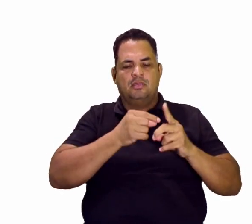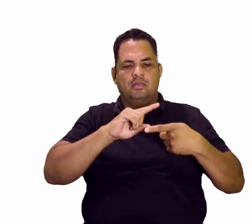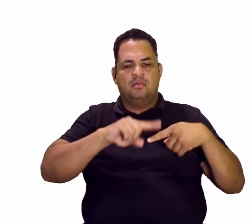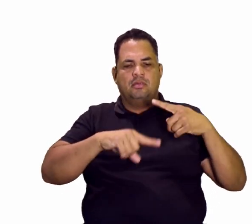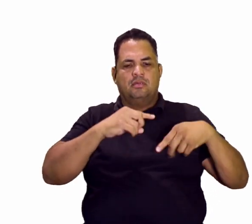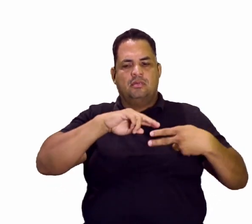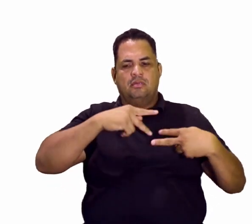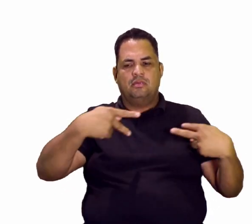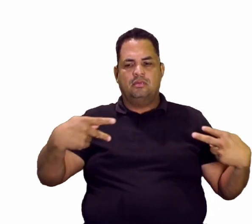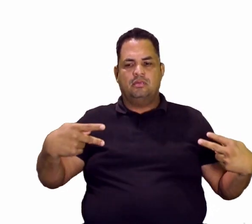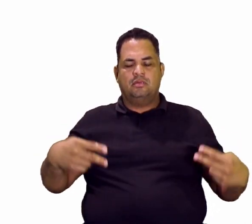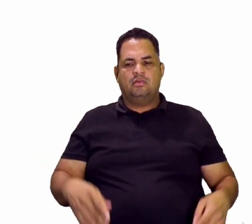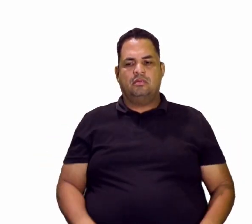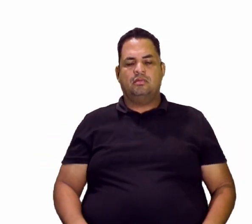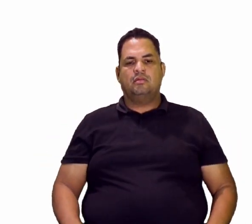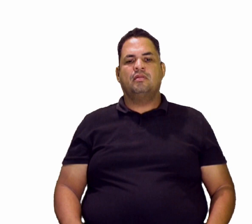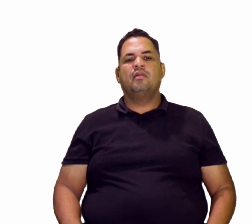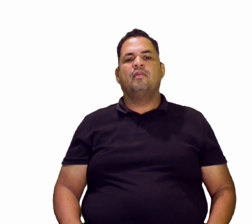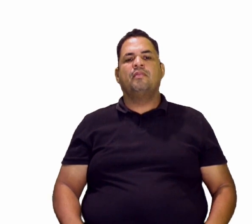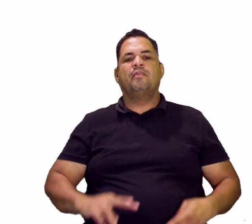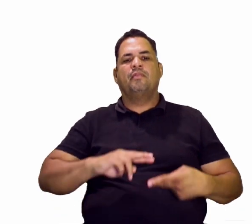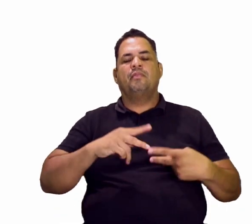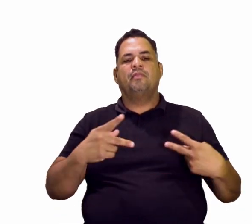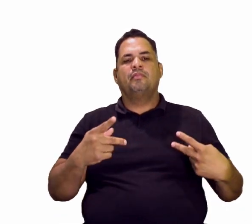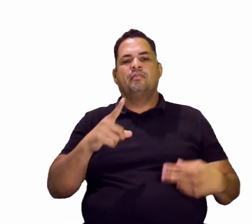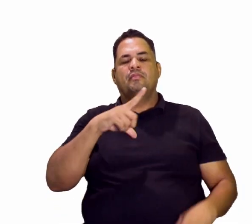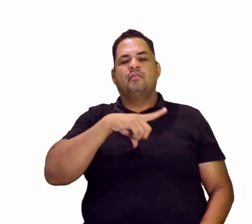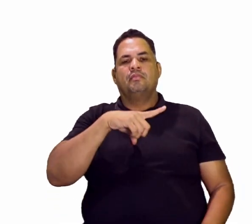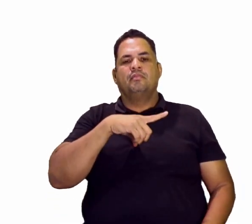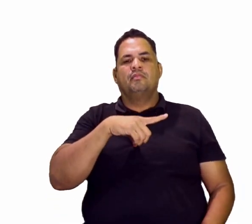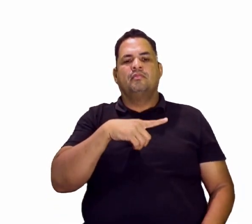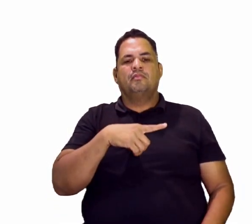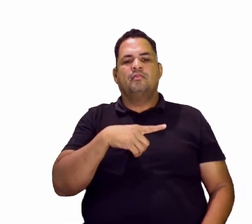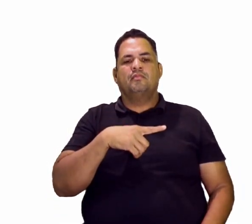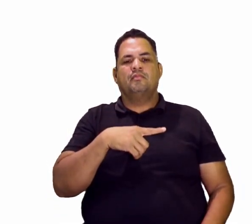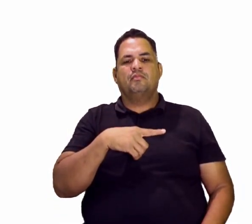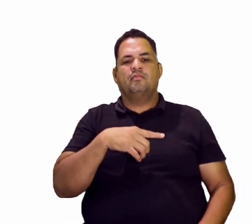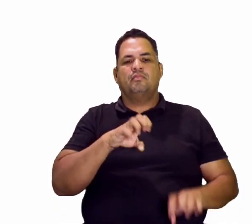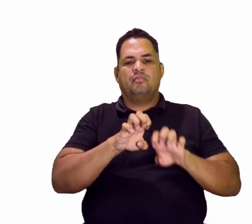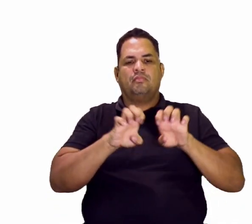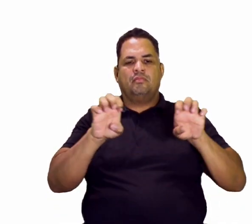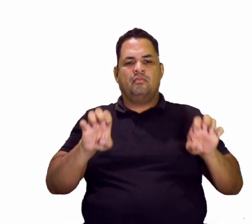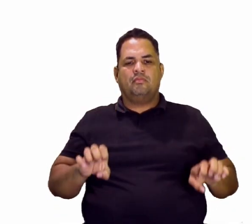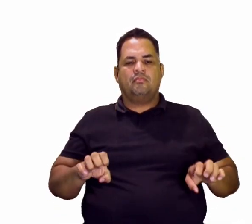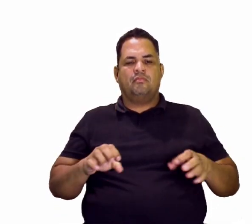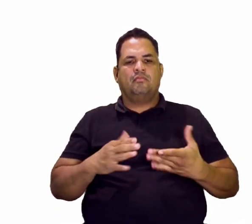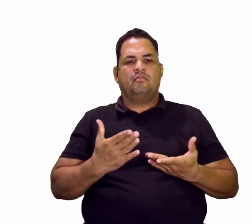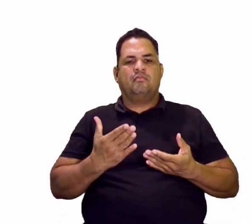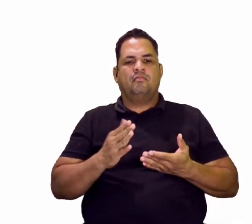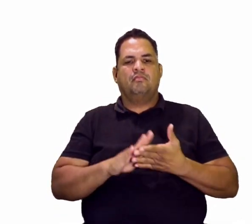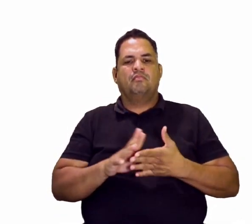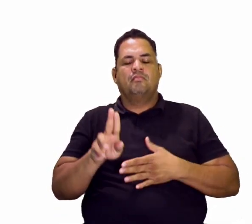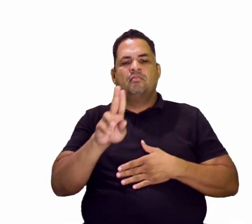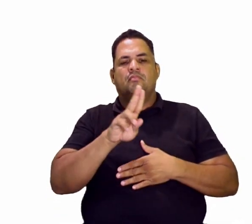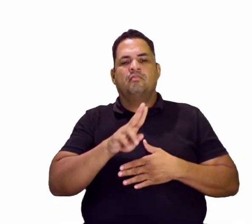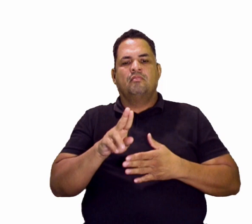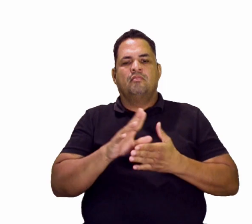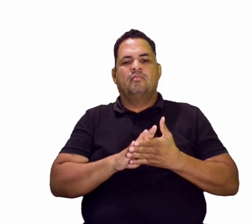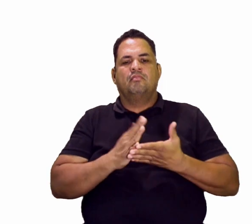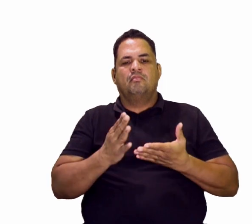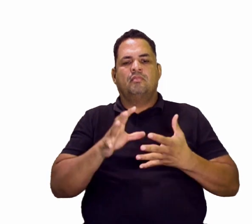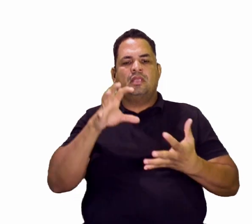dentro, tá? E aqui, ó, as estruturas que eles utilizam para